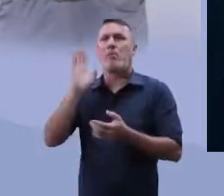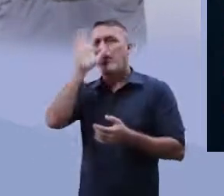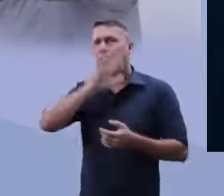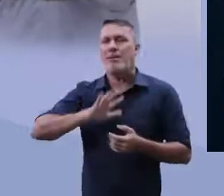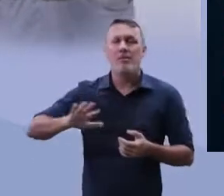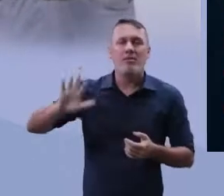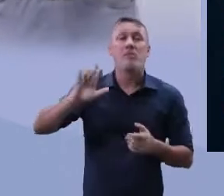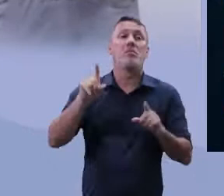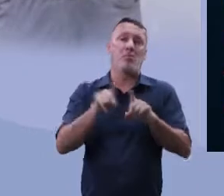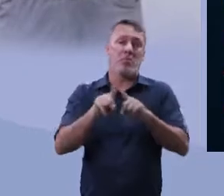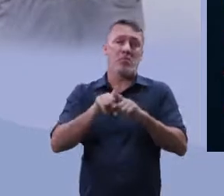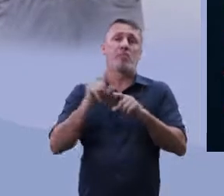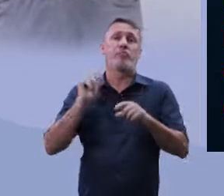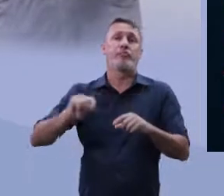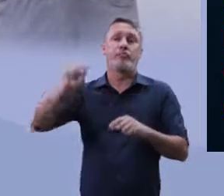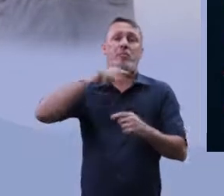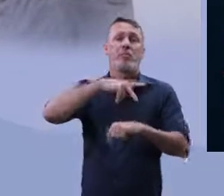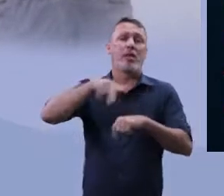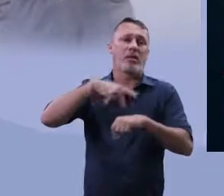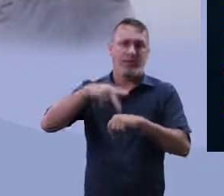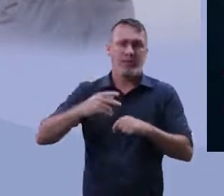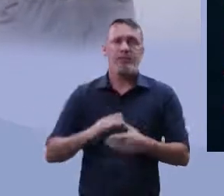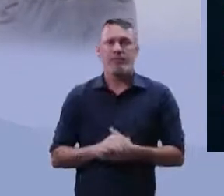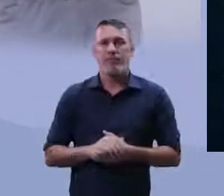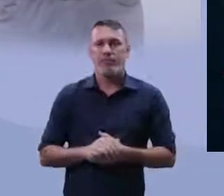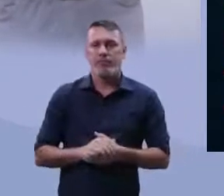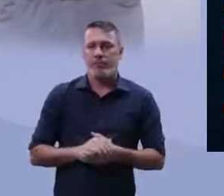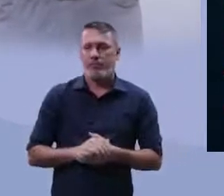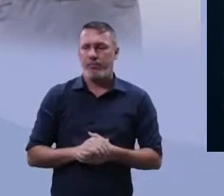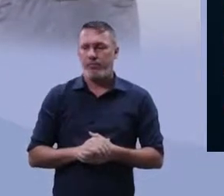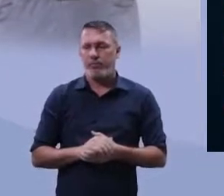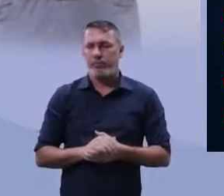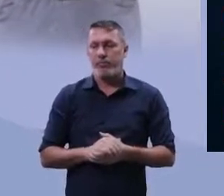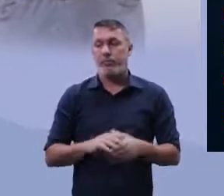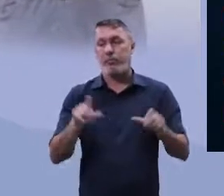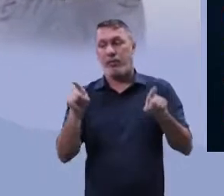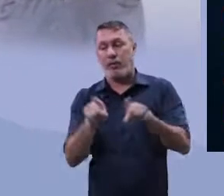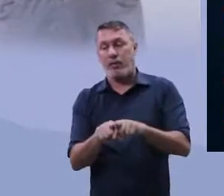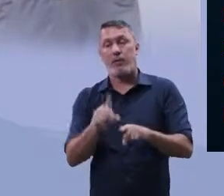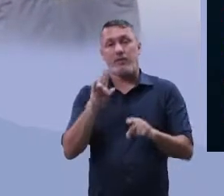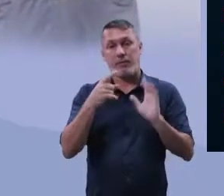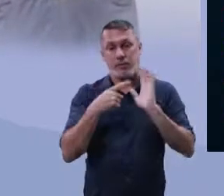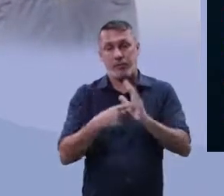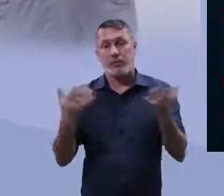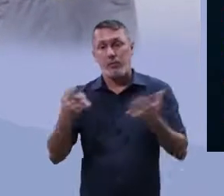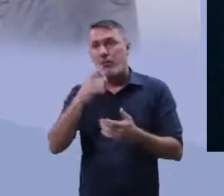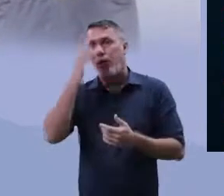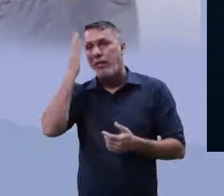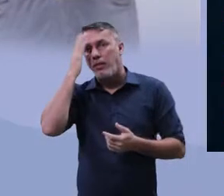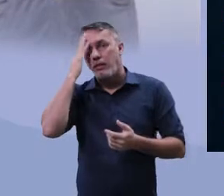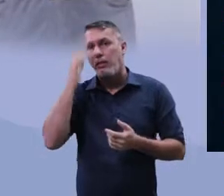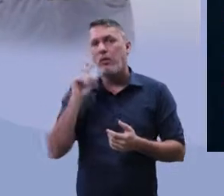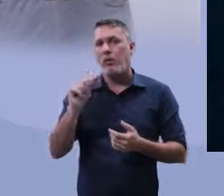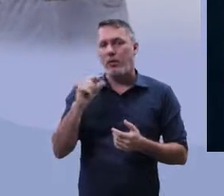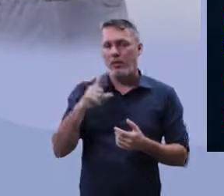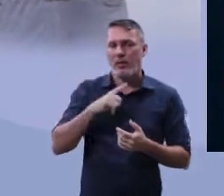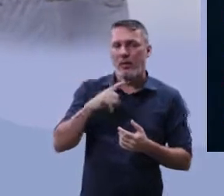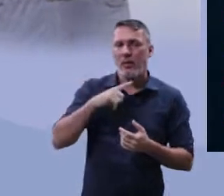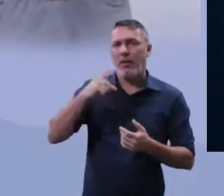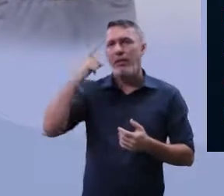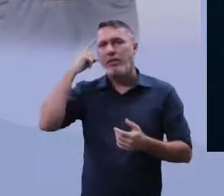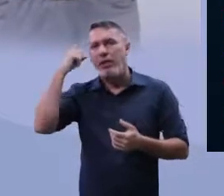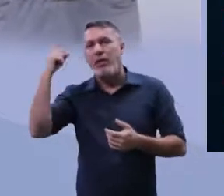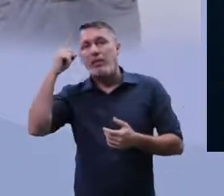de investimento em nações que queiram se desenvolver. E aí, né, nós vamos começar a entender